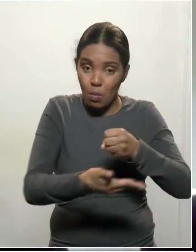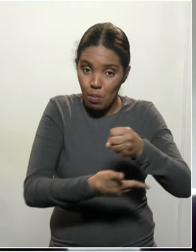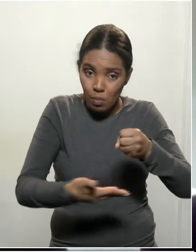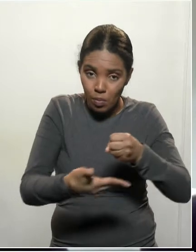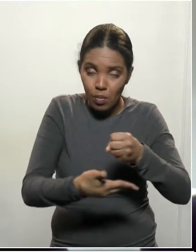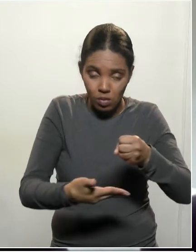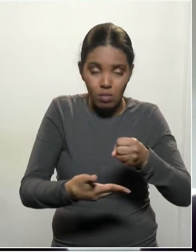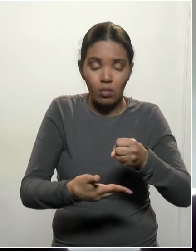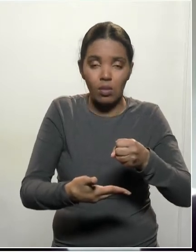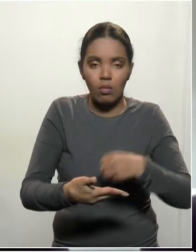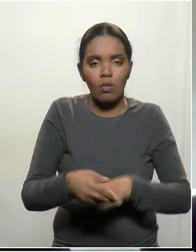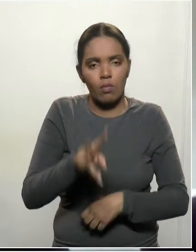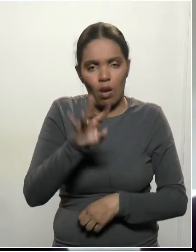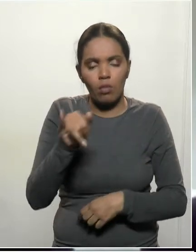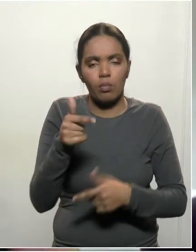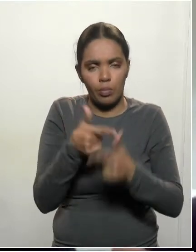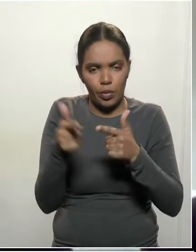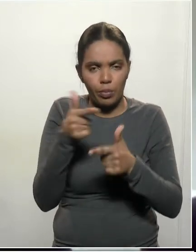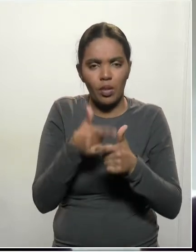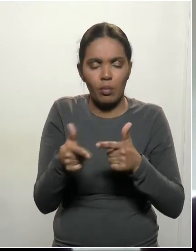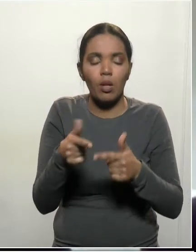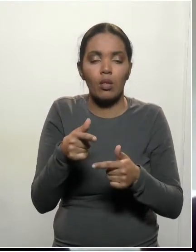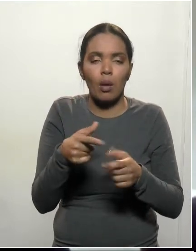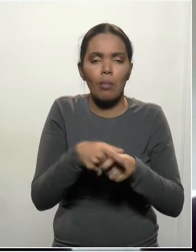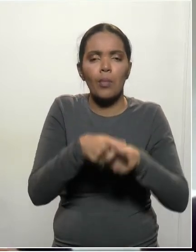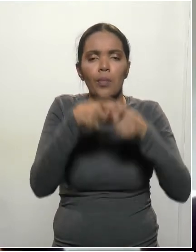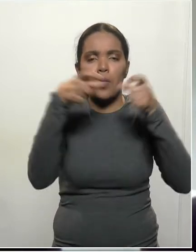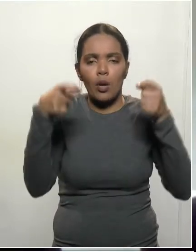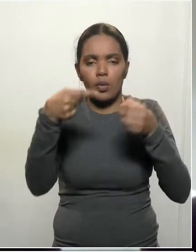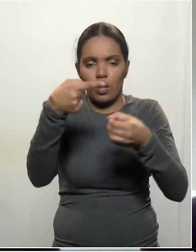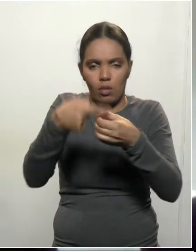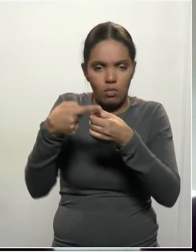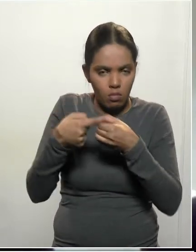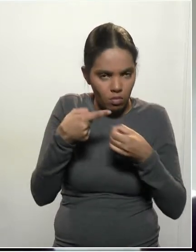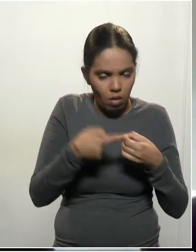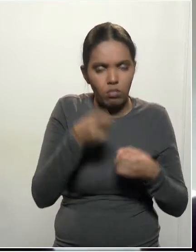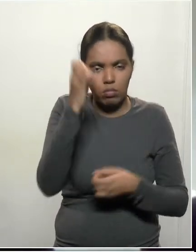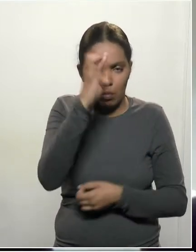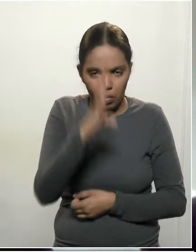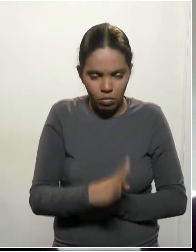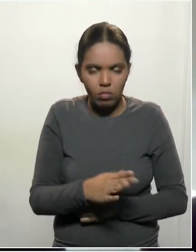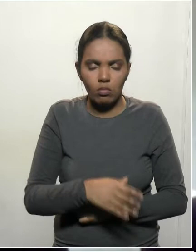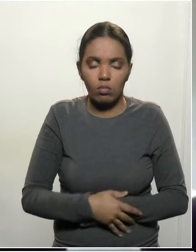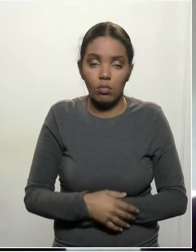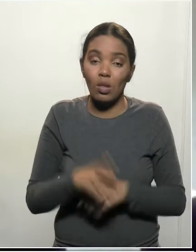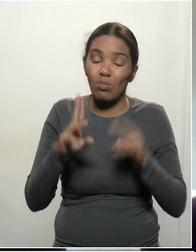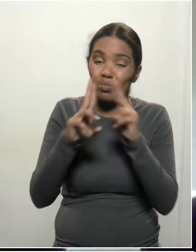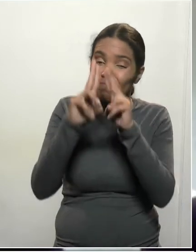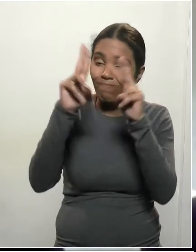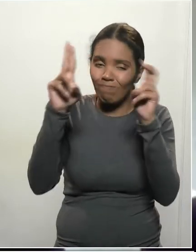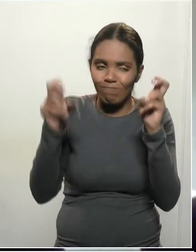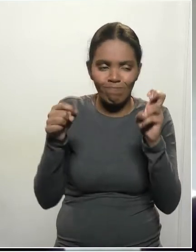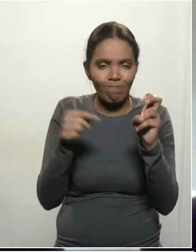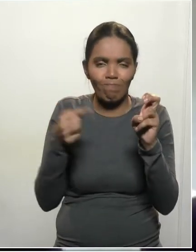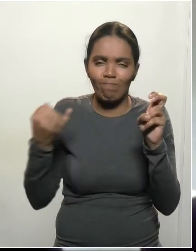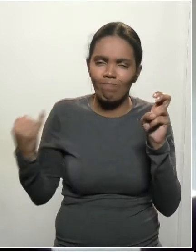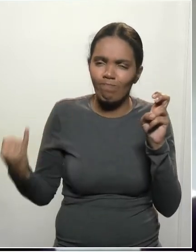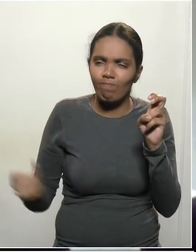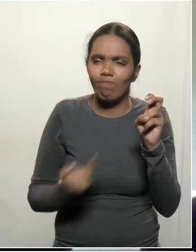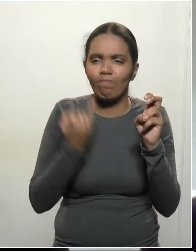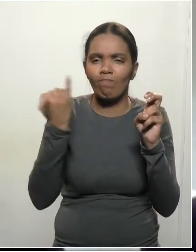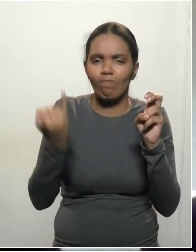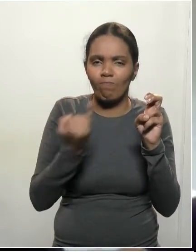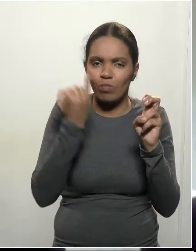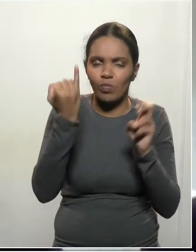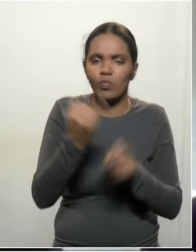dos municípios do nosso país. Então, portanto, é um tema muito importante. Nós estamos,